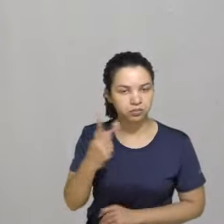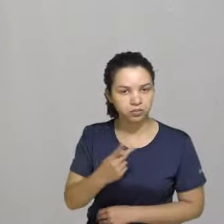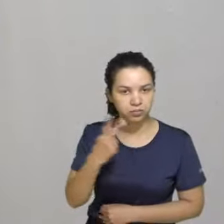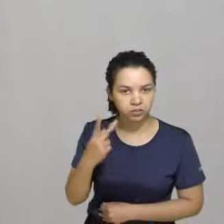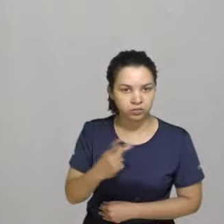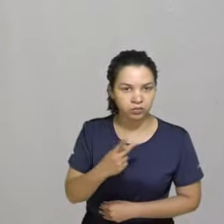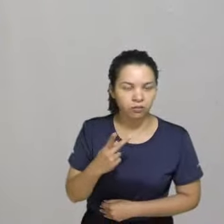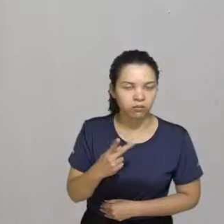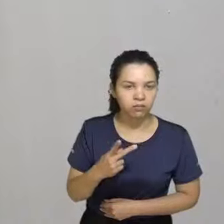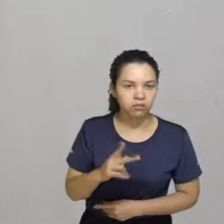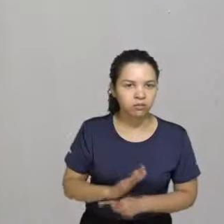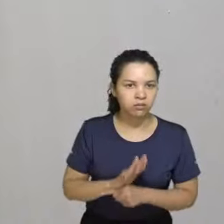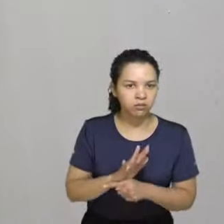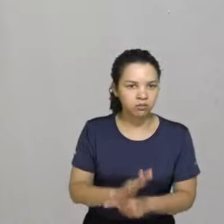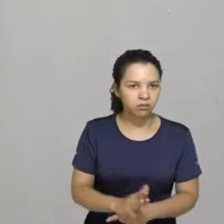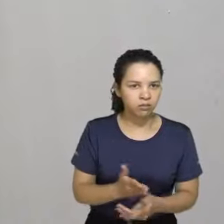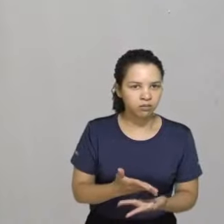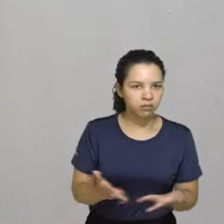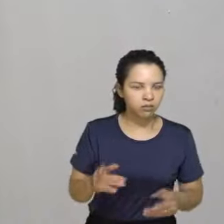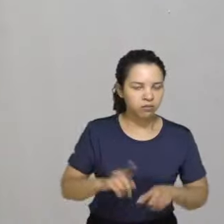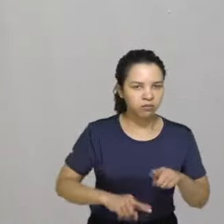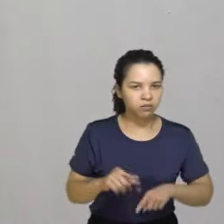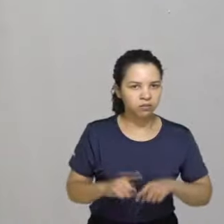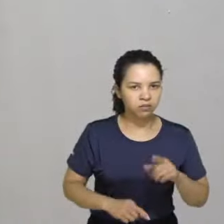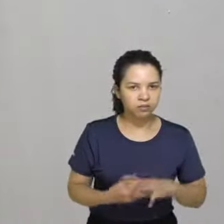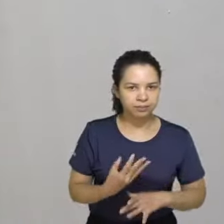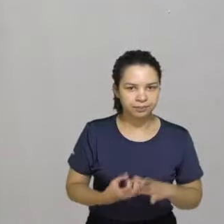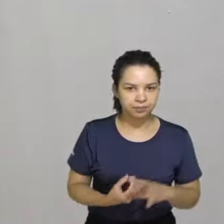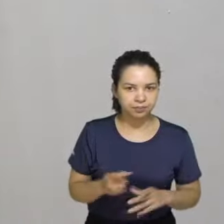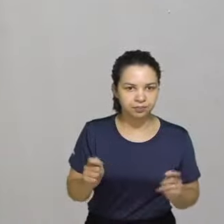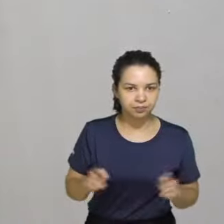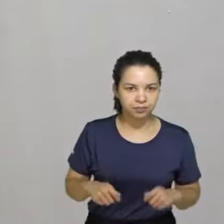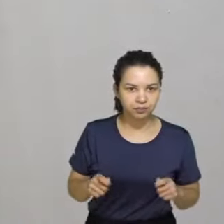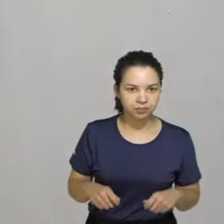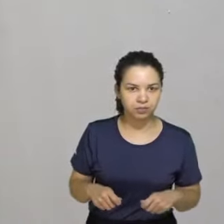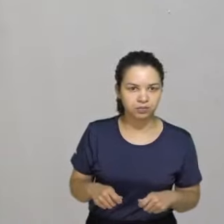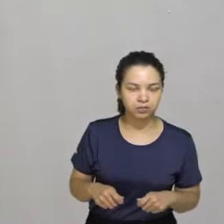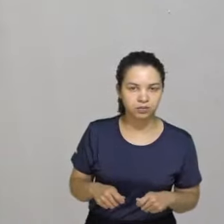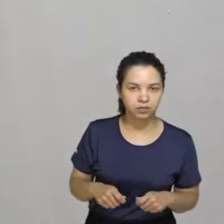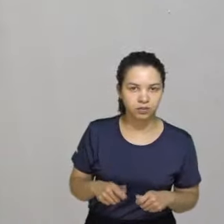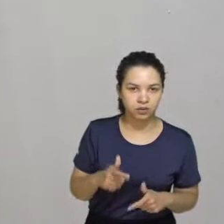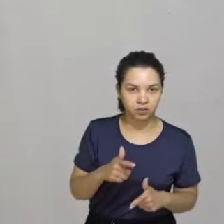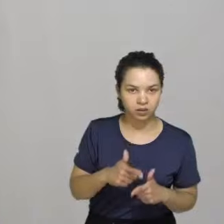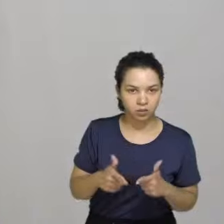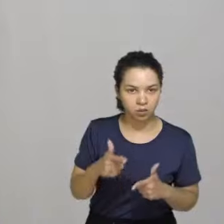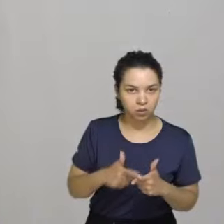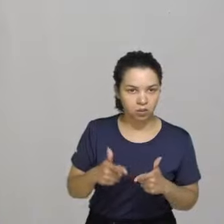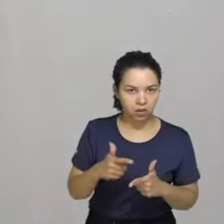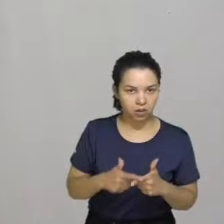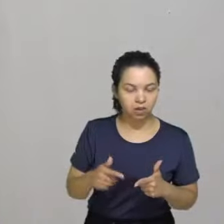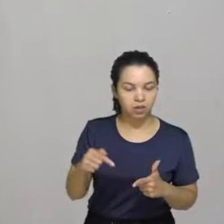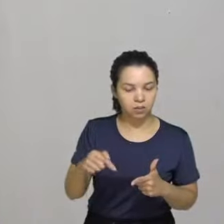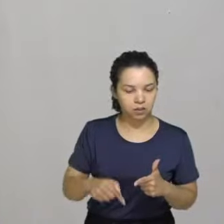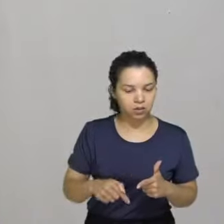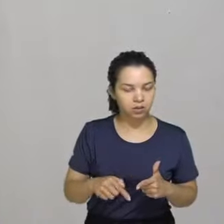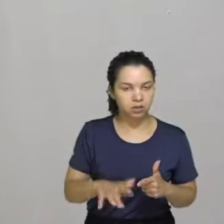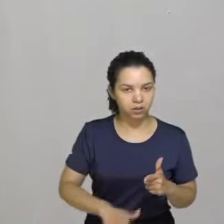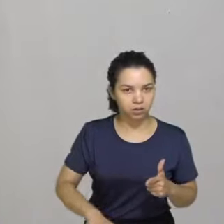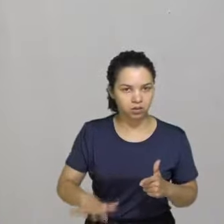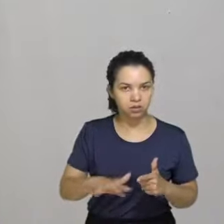de fazer com que esses produtores possam superar essa grande crise instalada